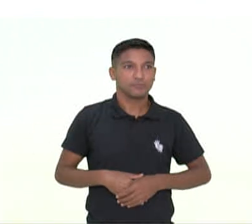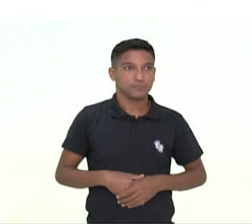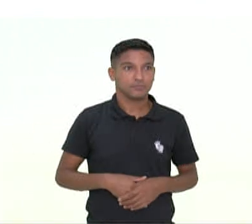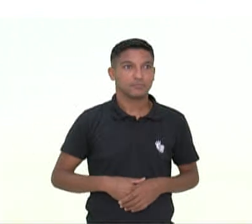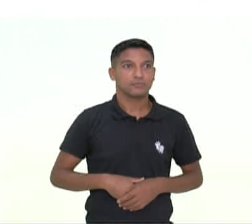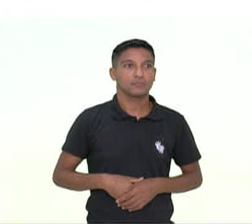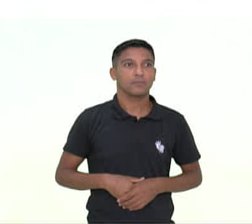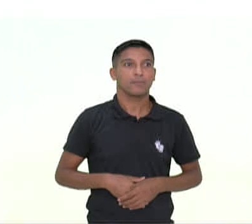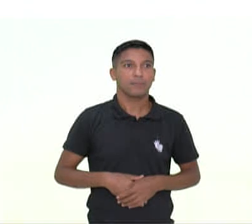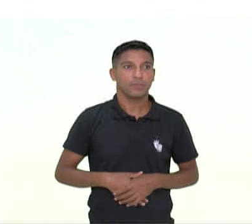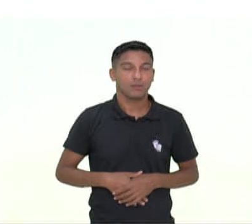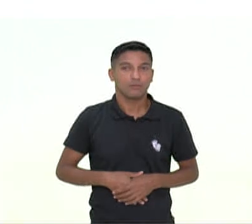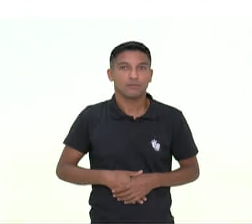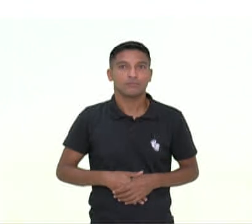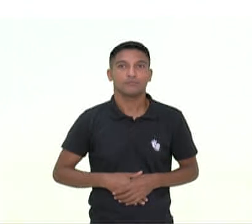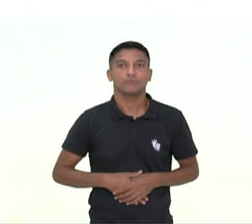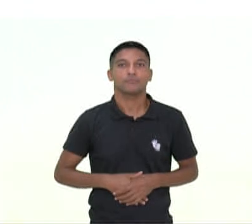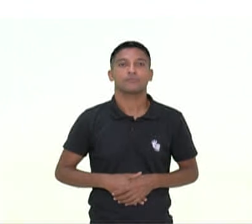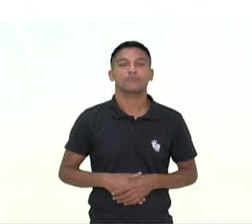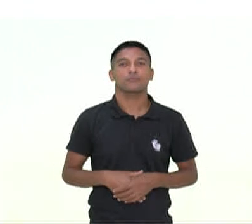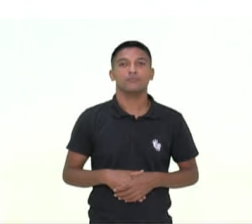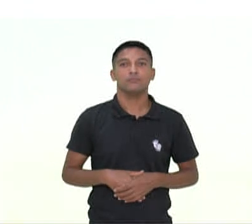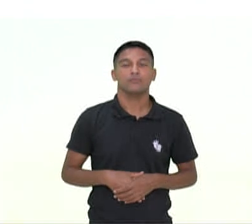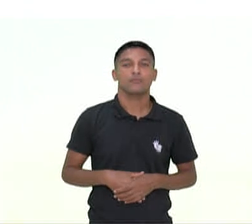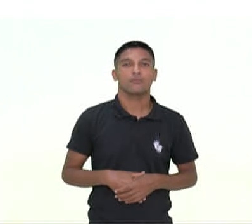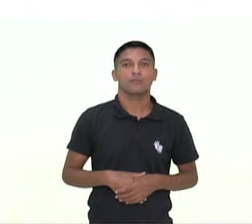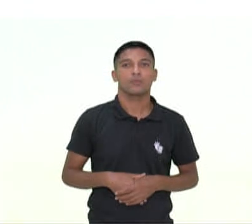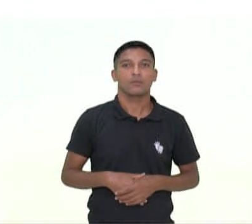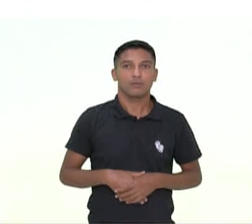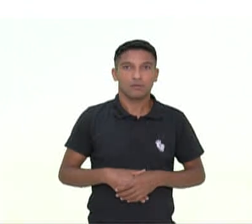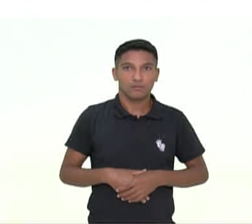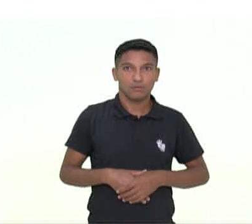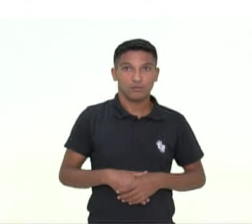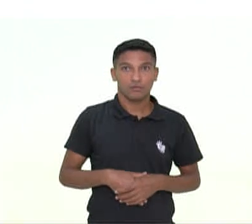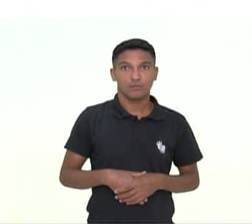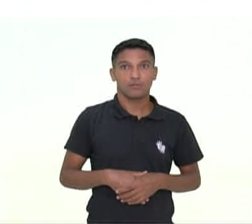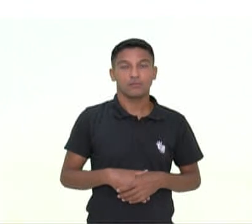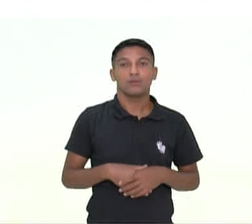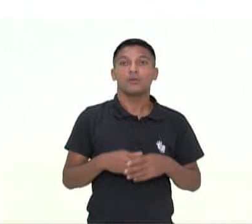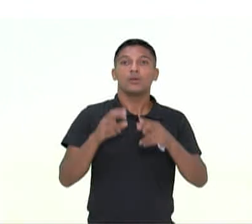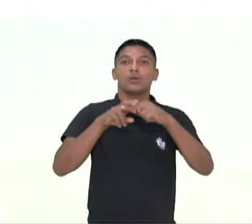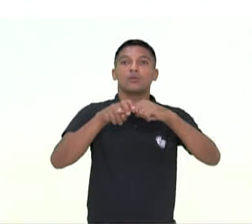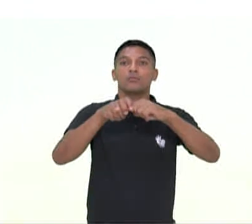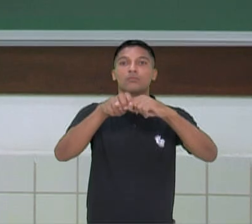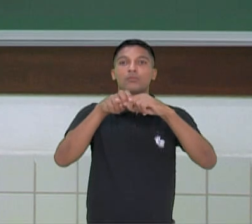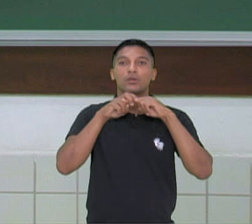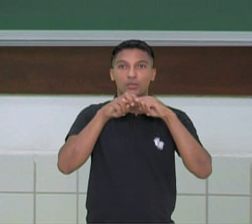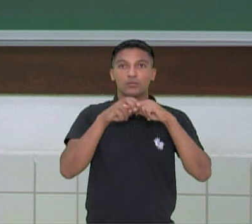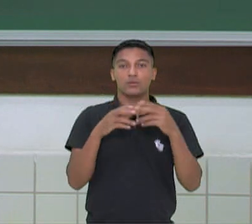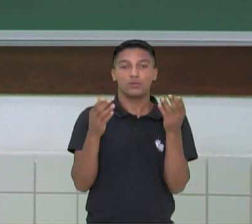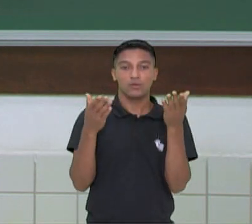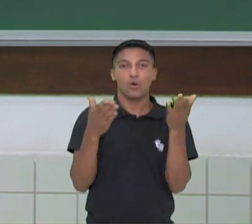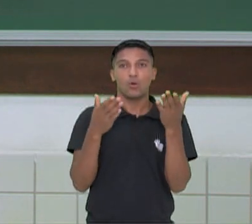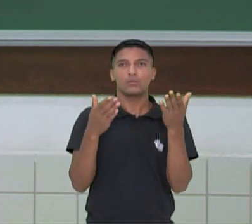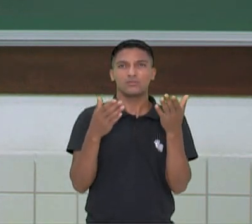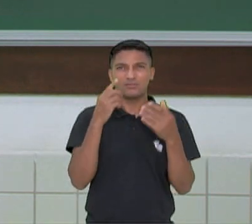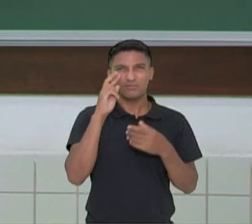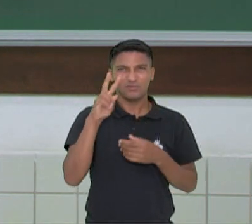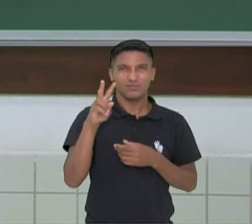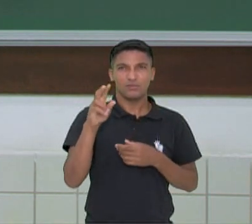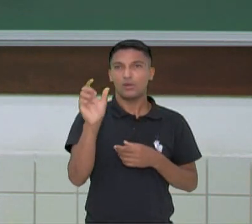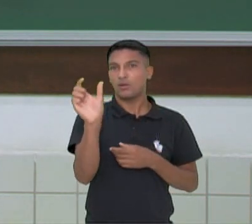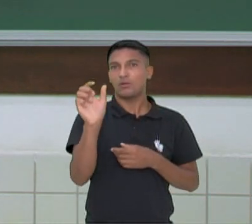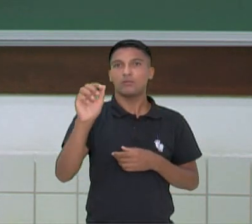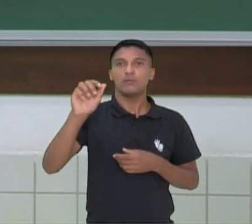Que atraiu um público cê enormes a cada apresentação e até por isso mesmo que eles são chamados de